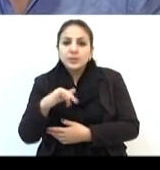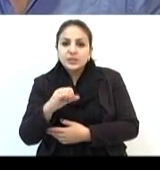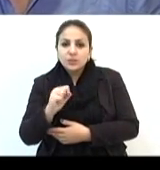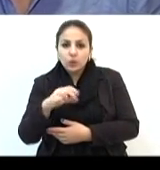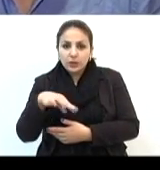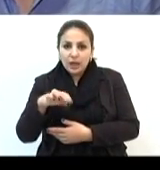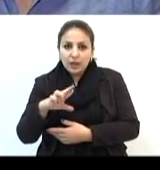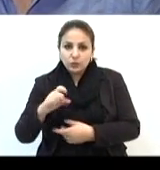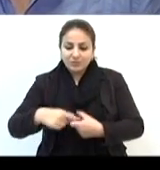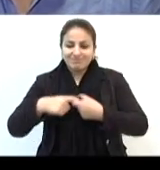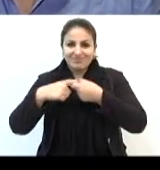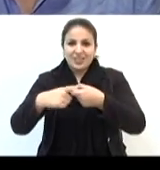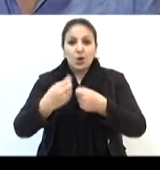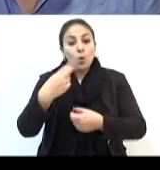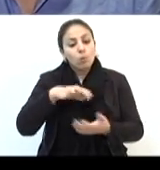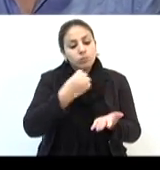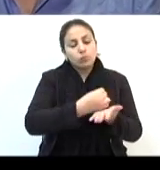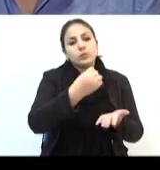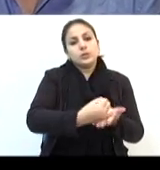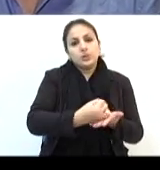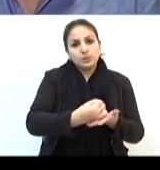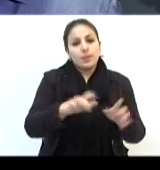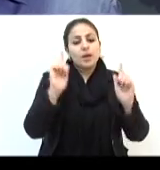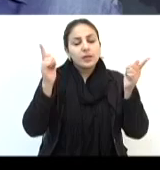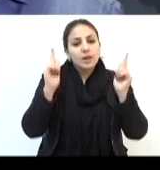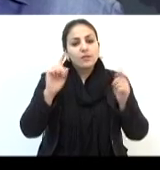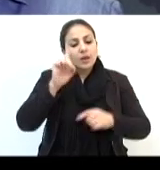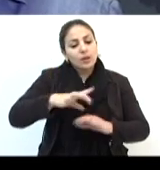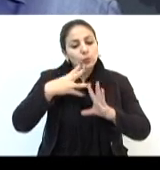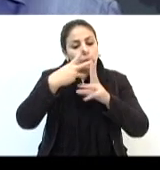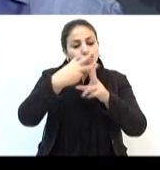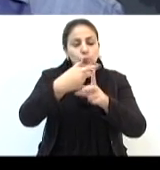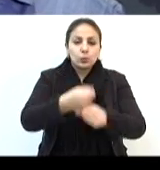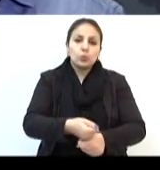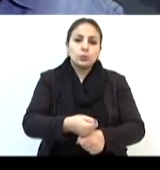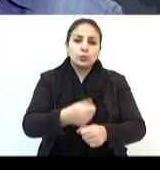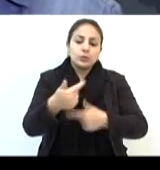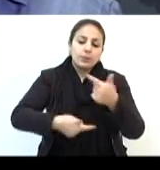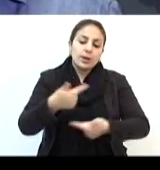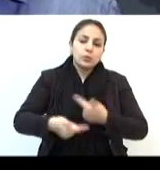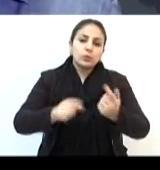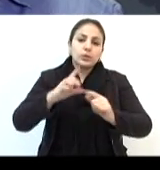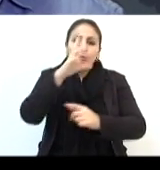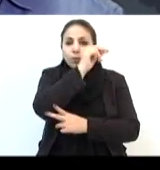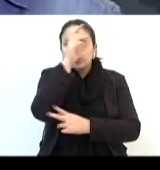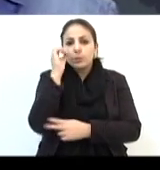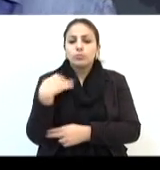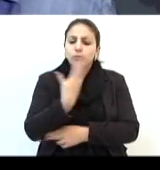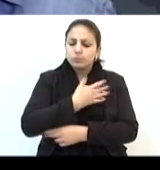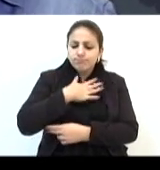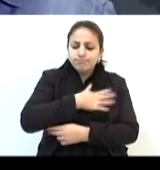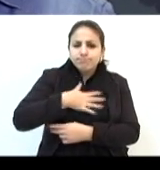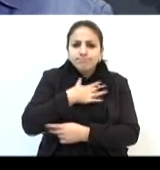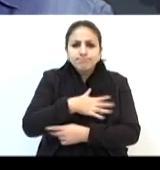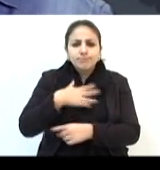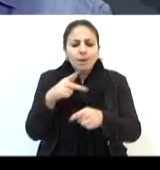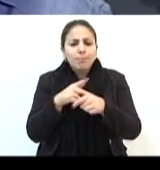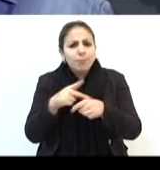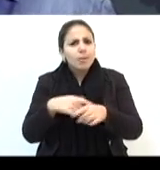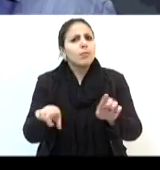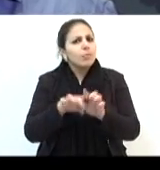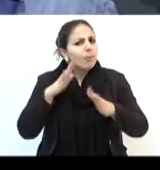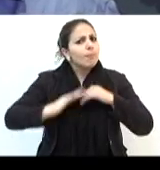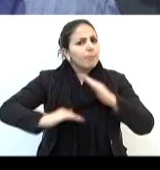agrada o Sindicato dos Servidores Municipais. Porque nós sentimos na pele e na prática, agora no ano